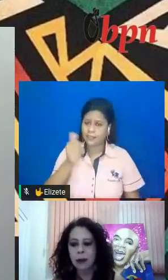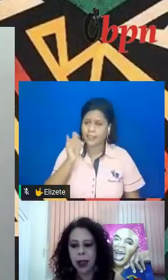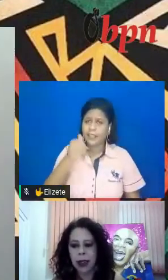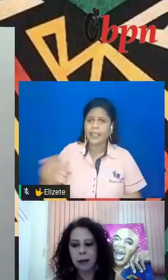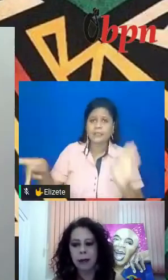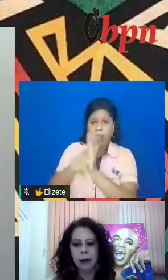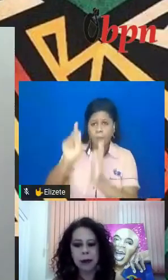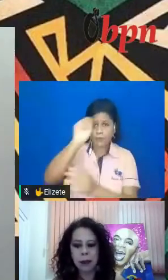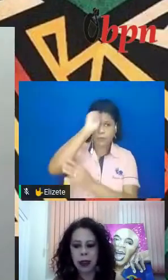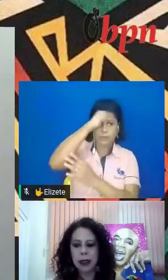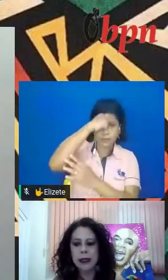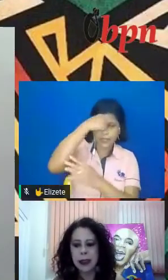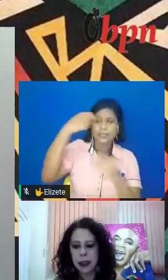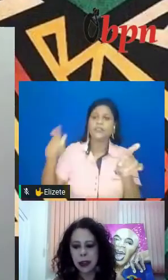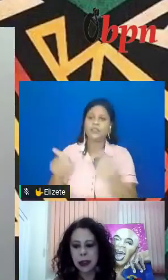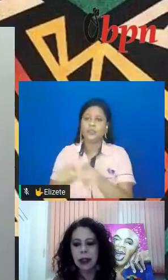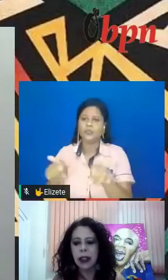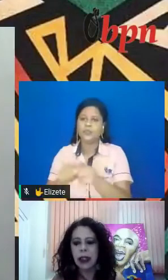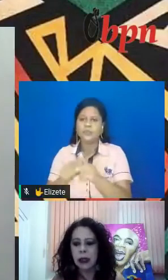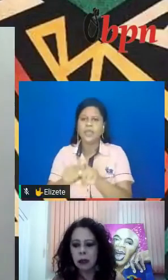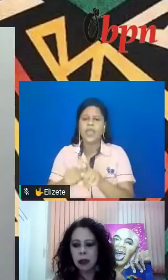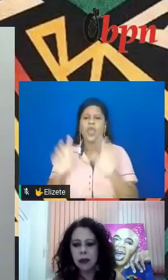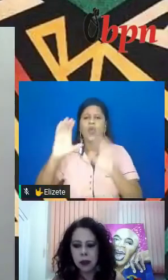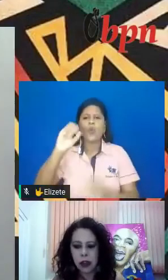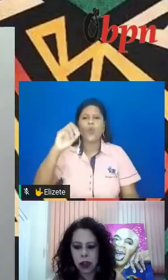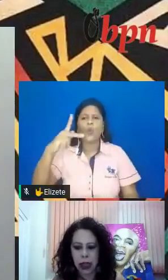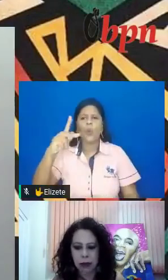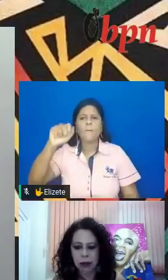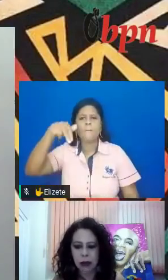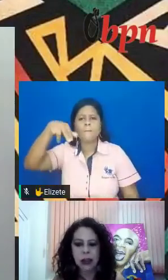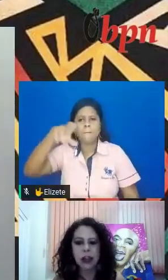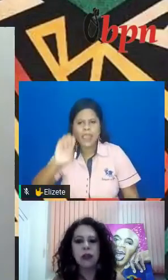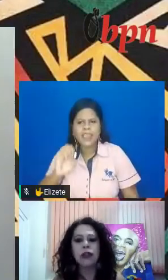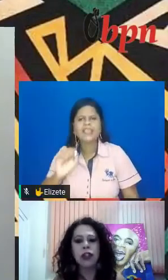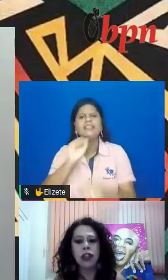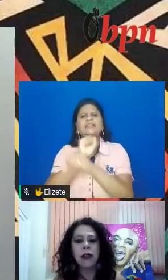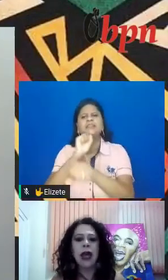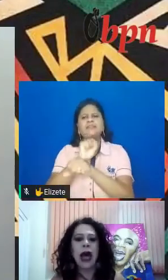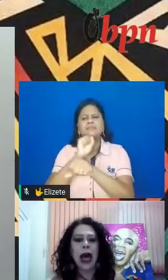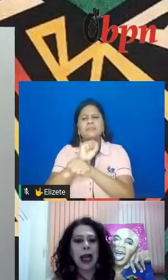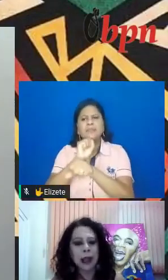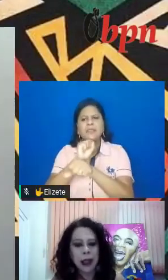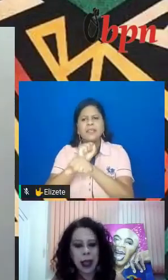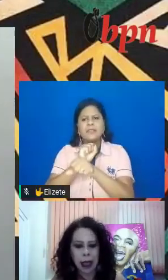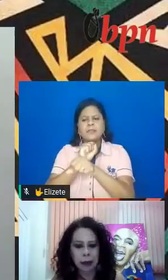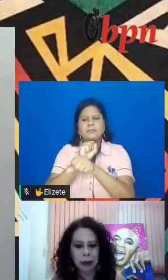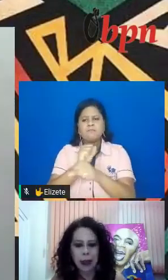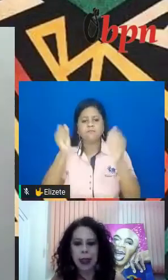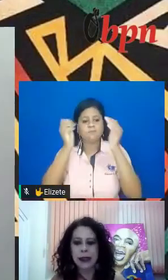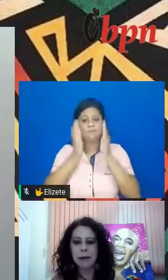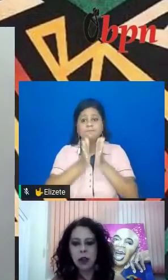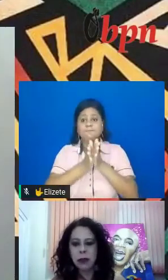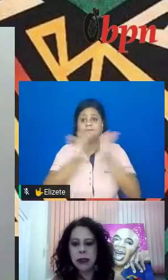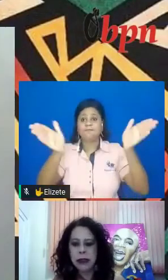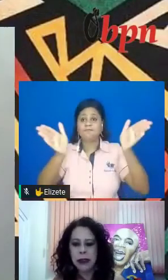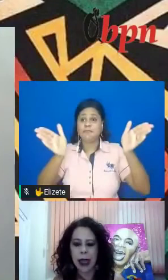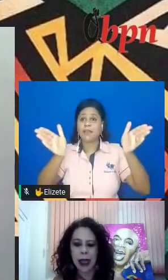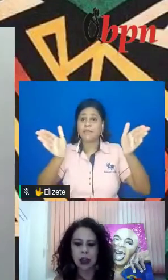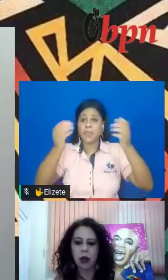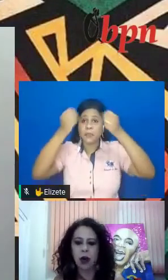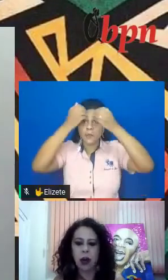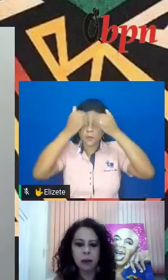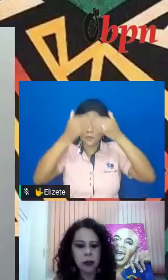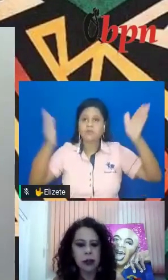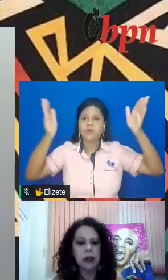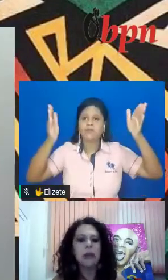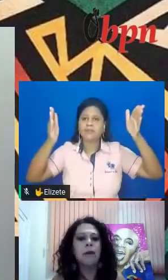esse COPENE, eu espero que ele seja um divisor de água no sentido de agregar essa multiplicidade